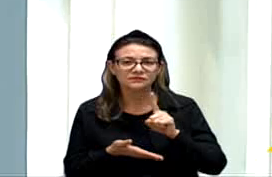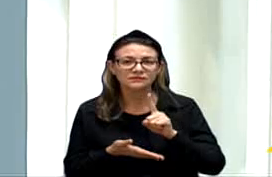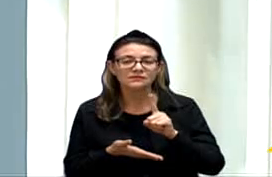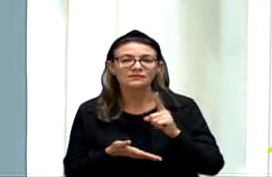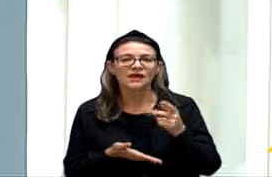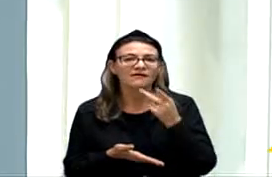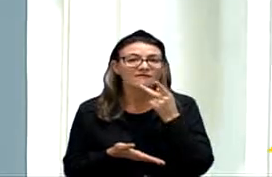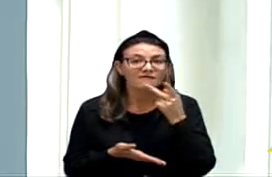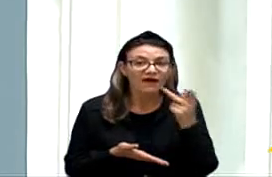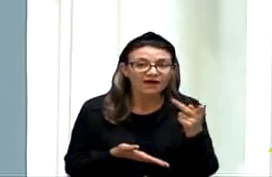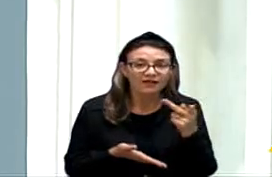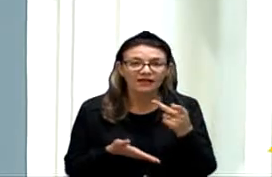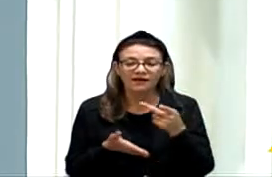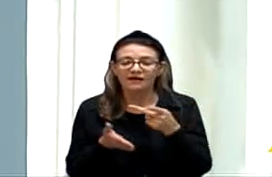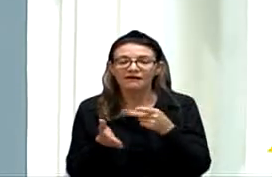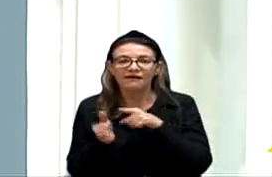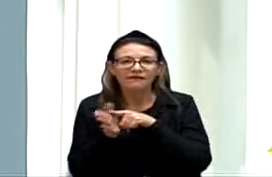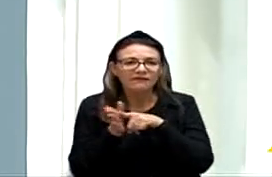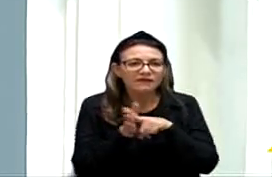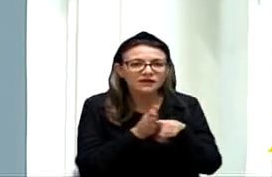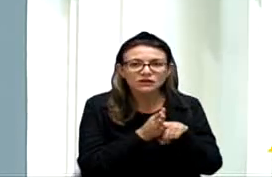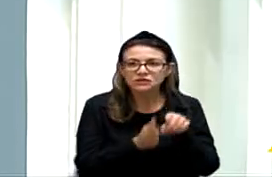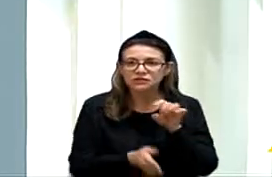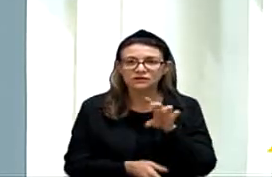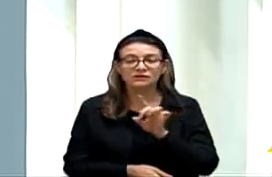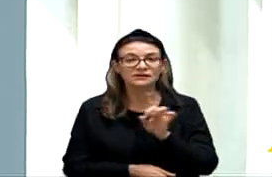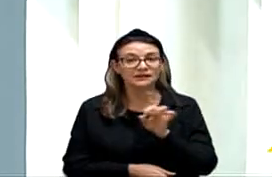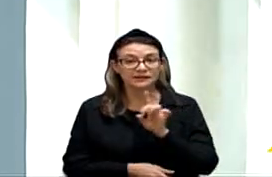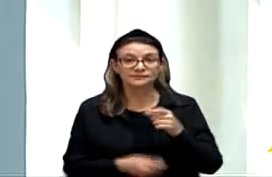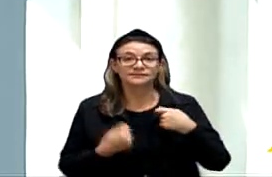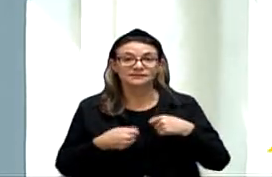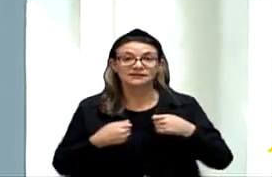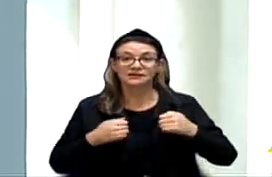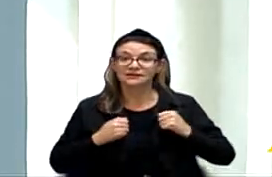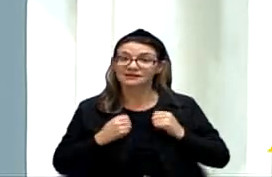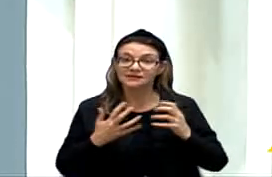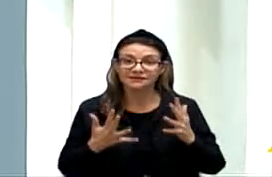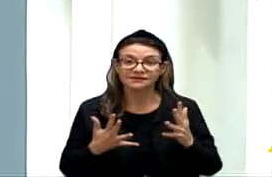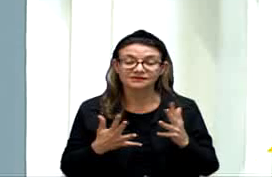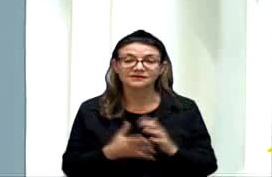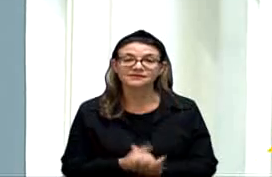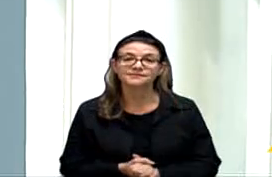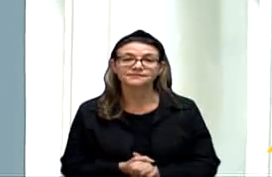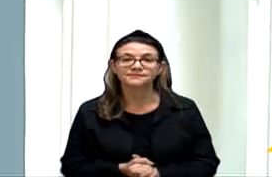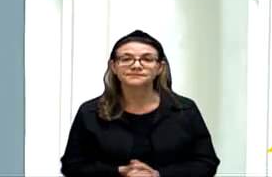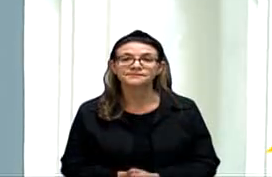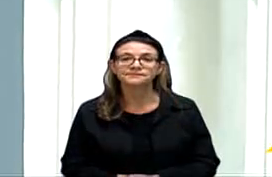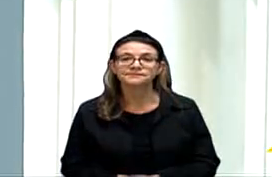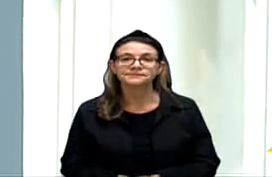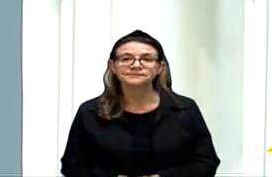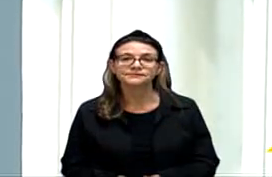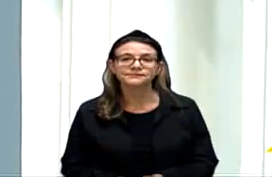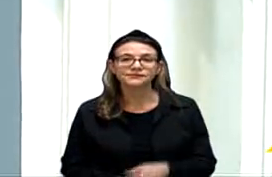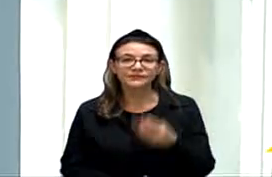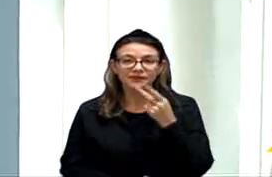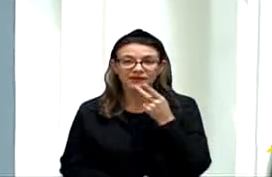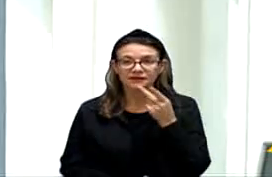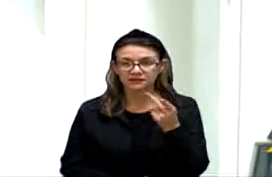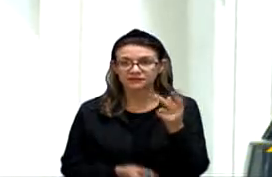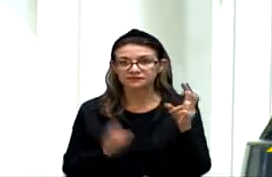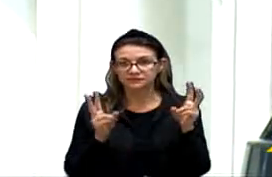preciso Agir é isso que a gente tem feito acredito que a questão da insulina que é o tema que o senhor